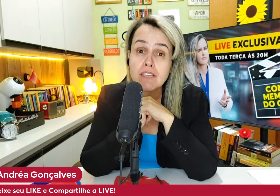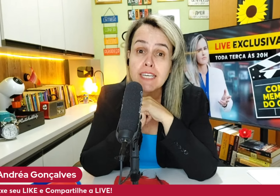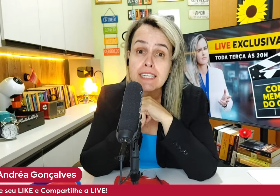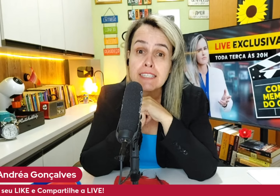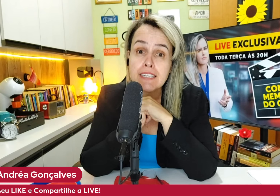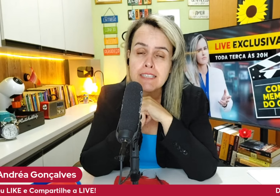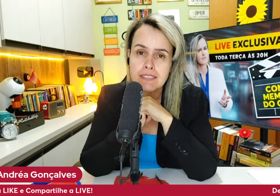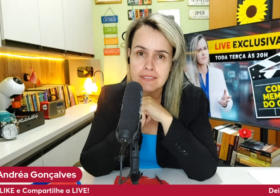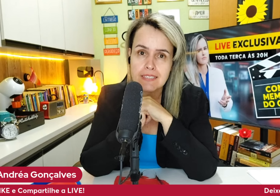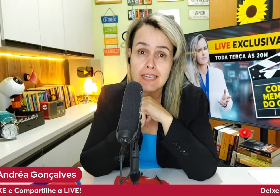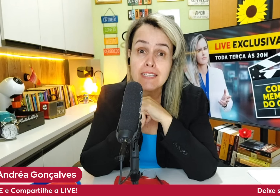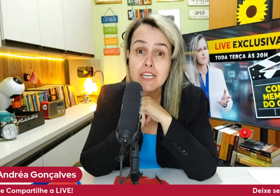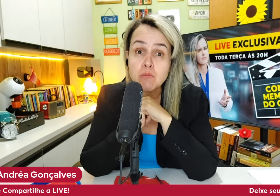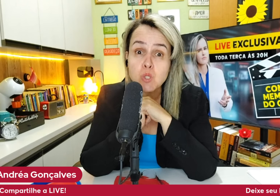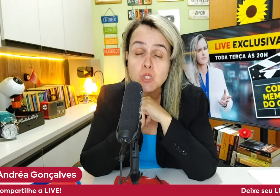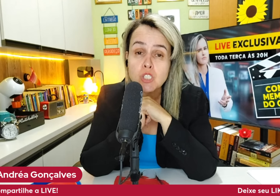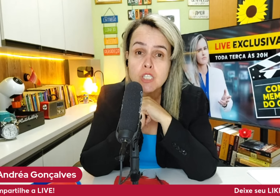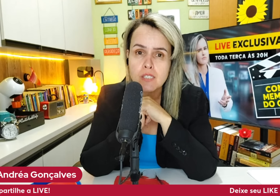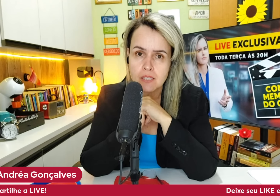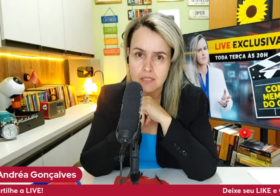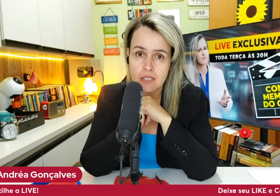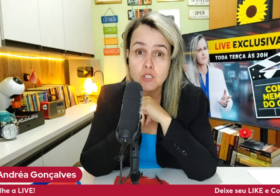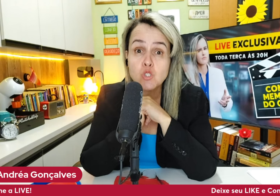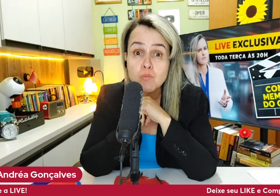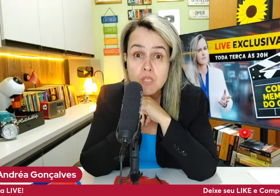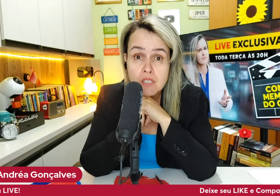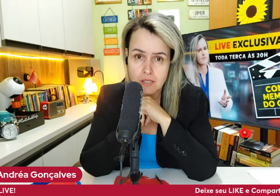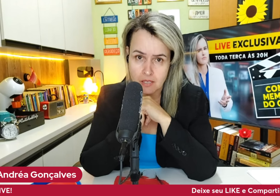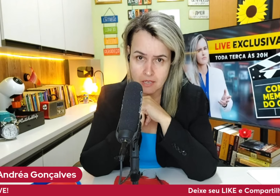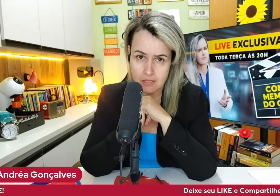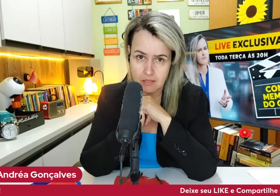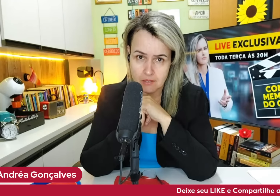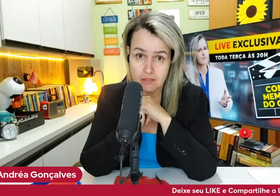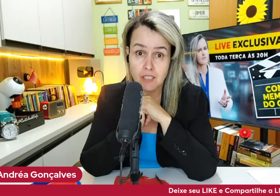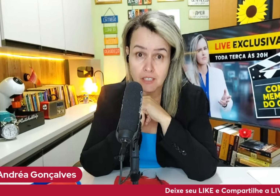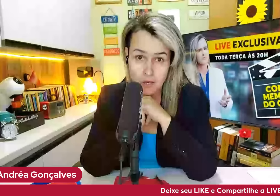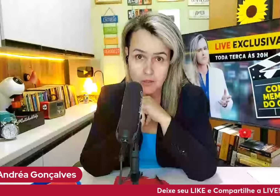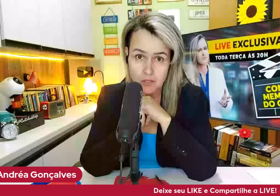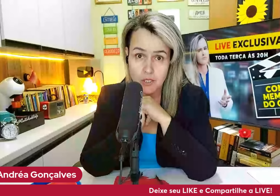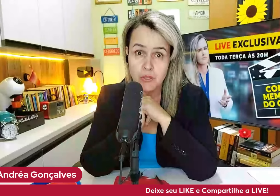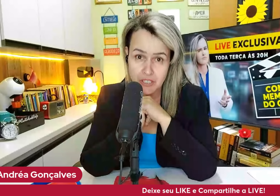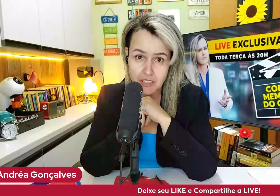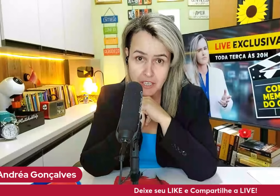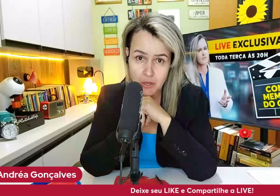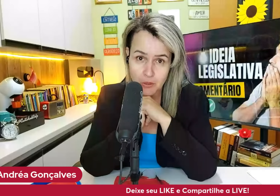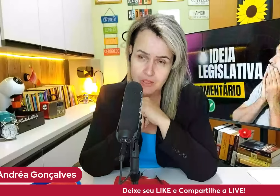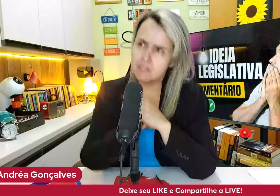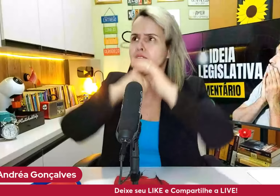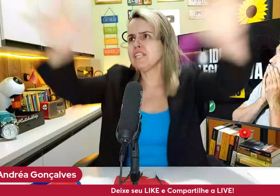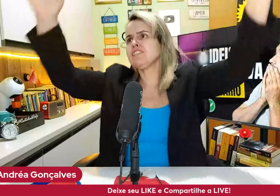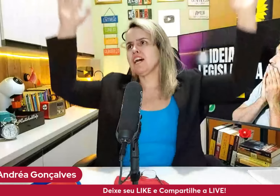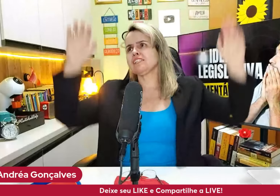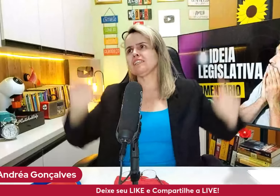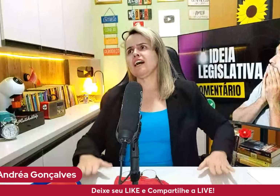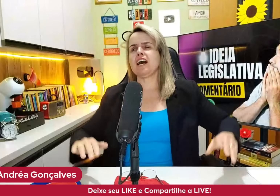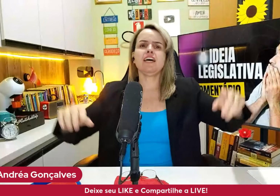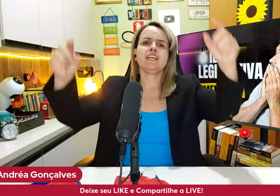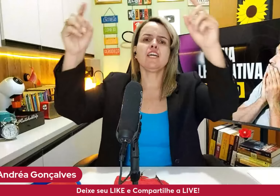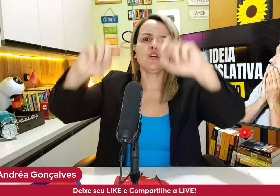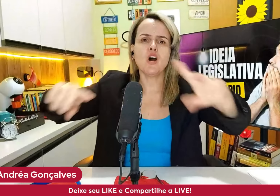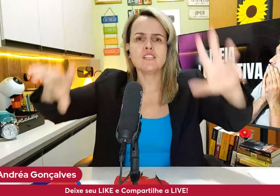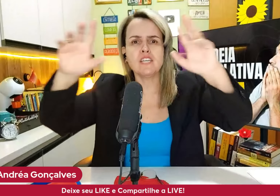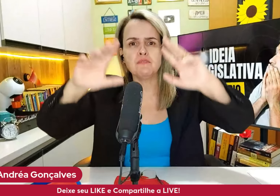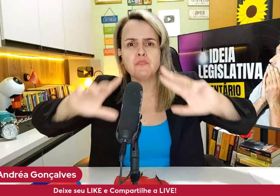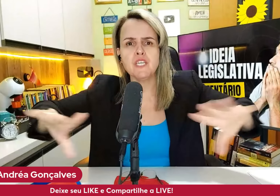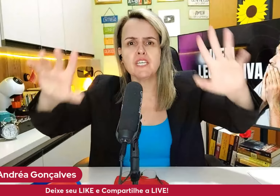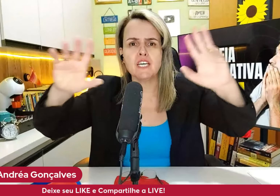bolsonaro na cadeia queremos justiça e somos resistência entendeu não entendeu então vai se lascar